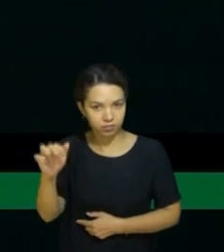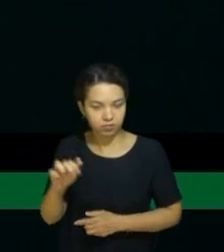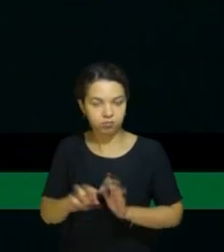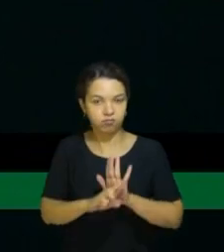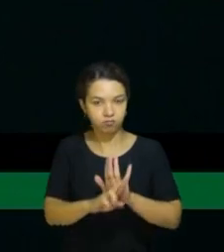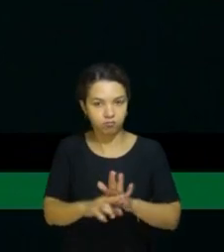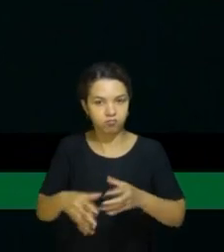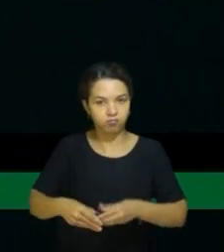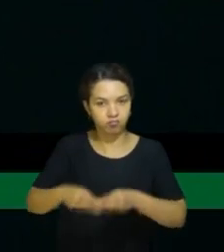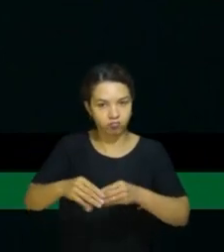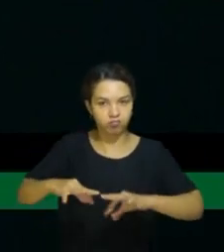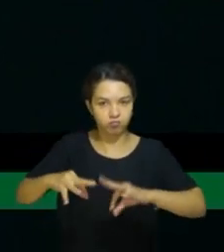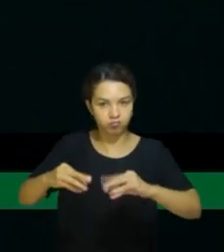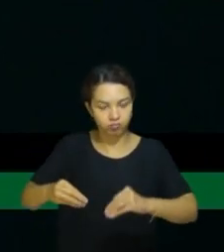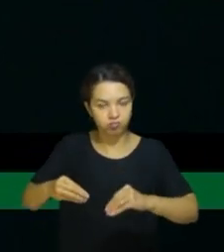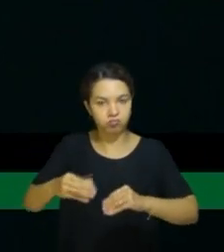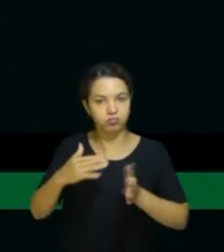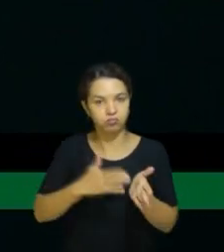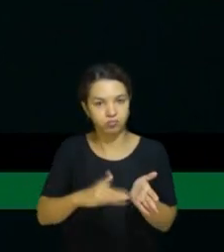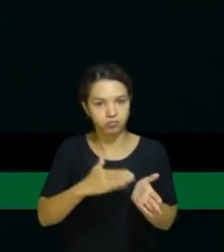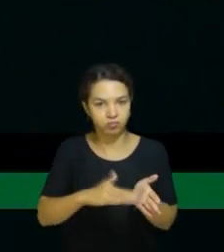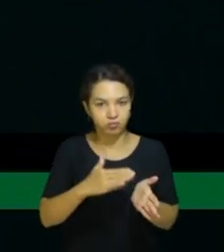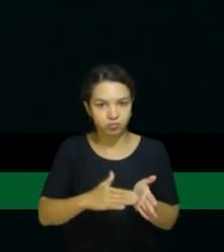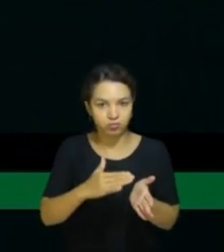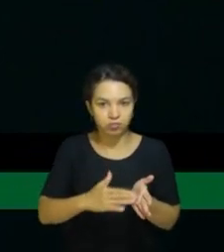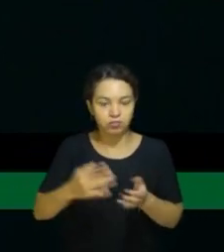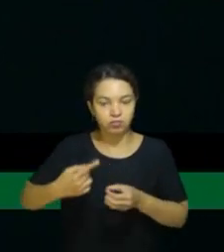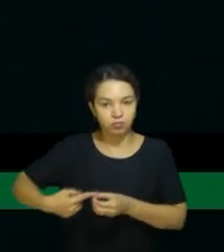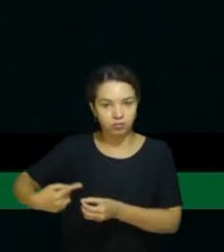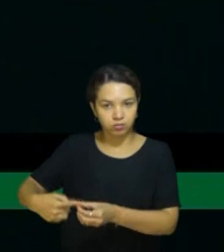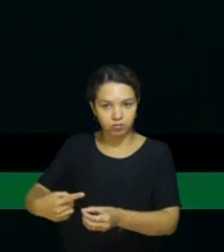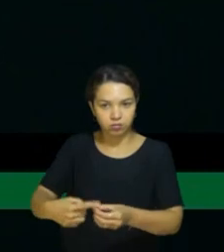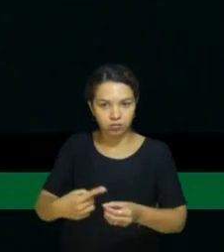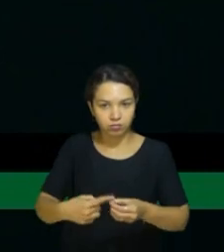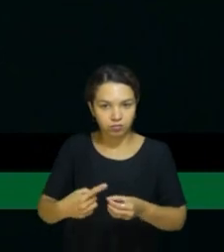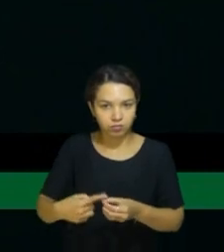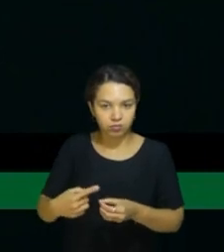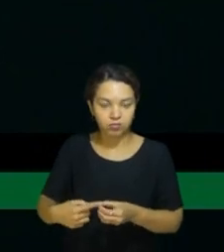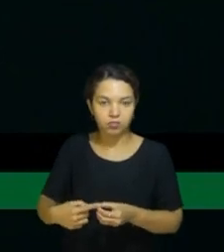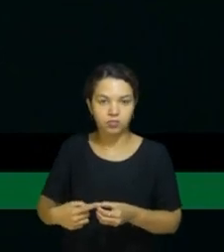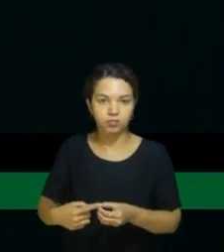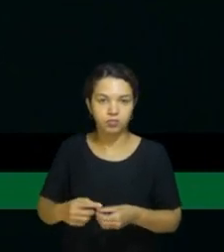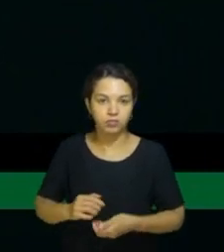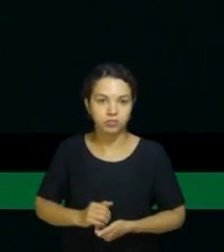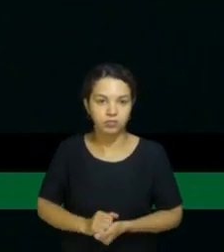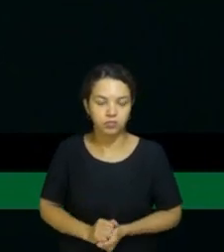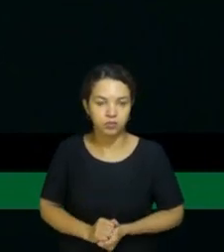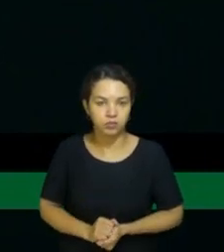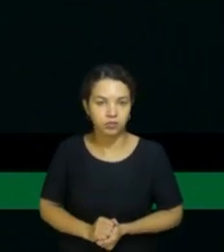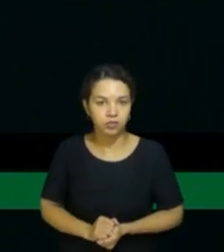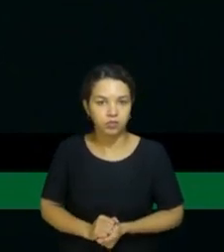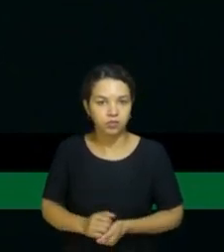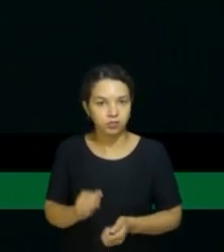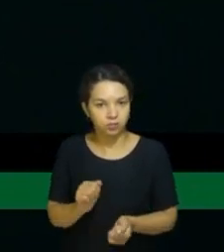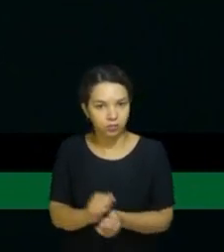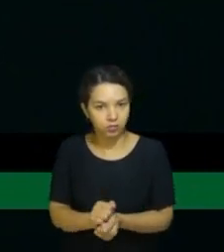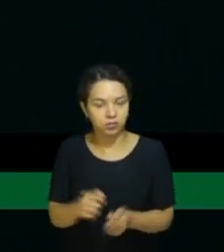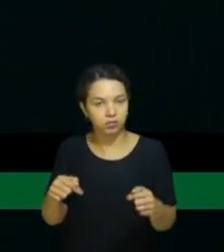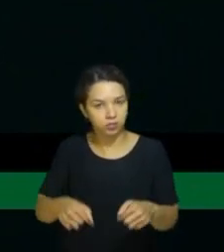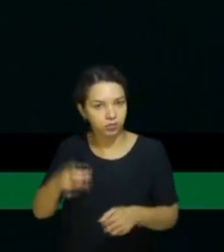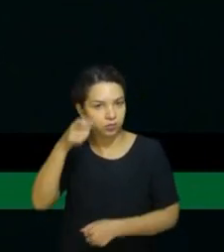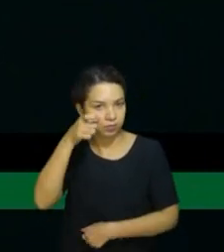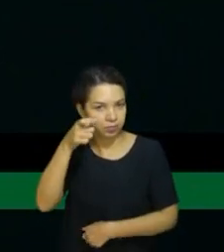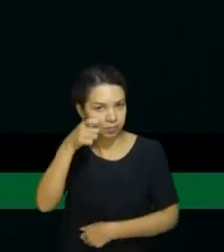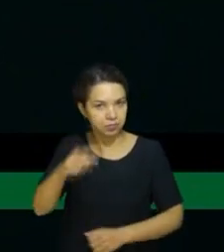todos os secretários da municipais que que estão aqui a acompanhando a